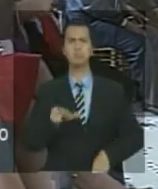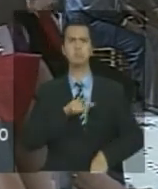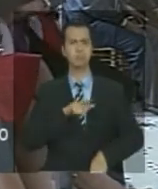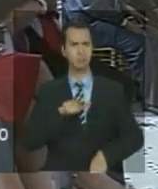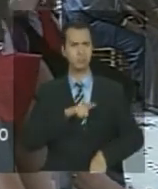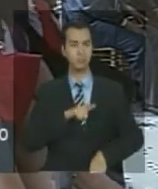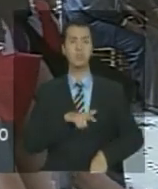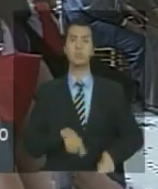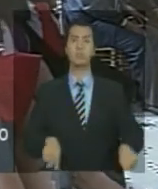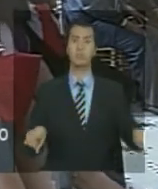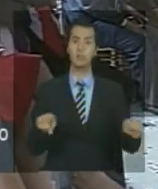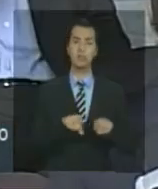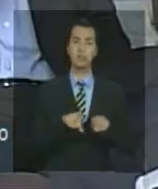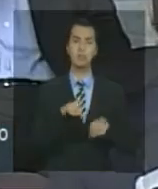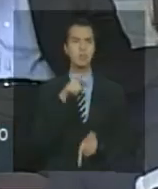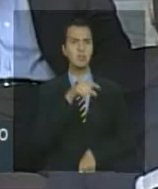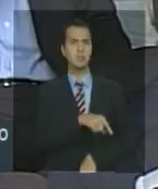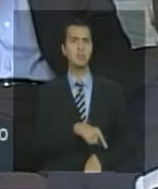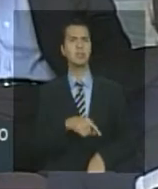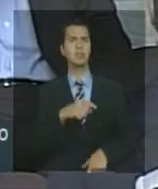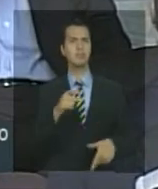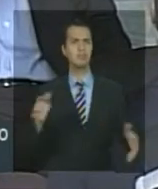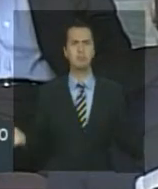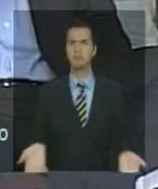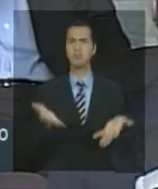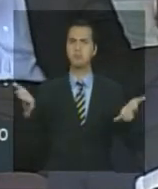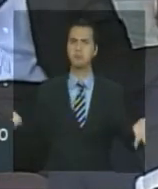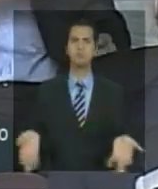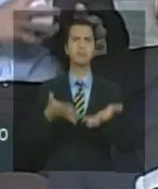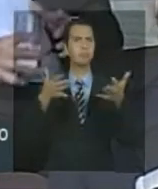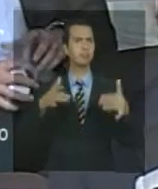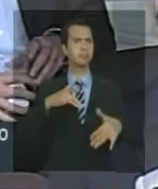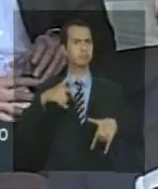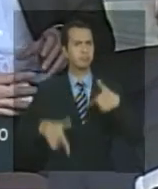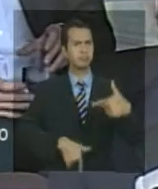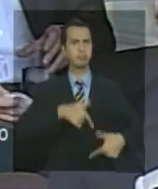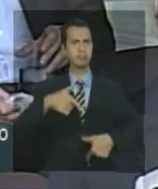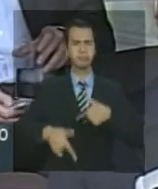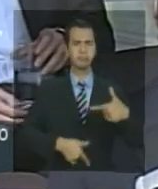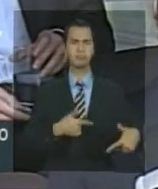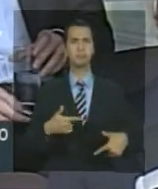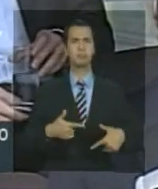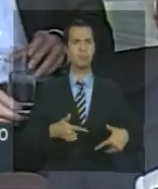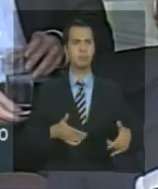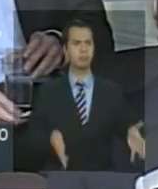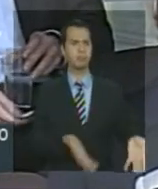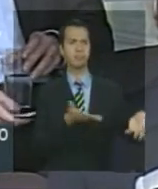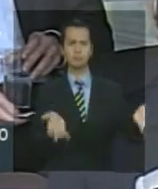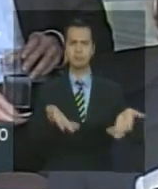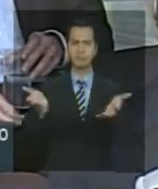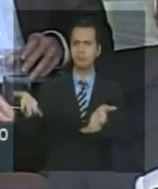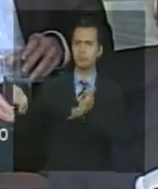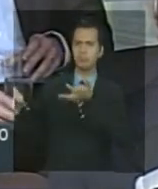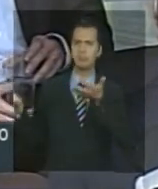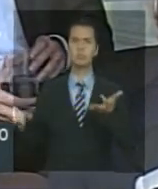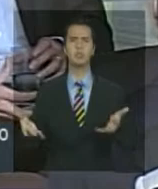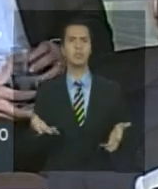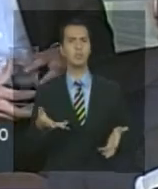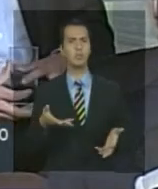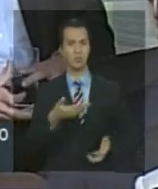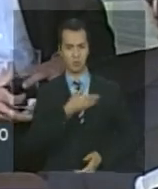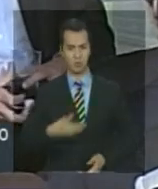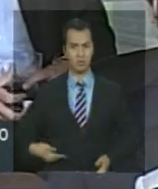de se mobilizar e mobilizar as pessoas, não só